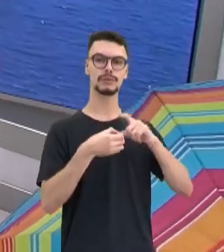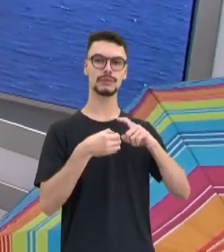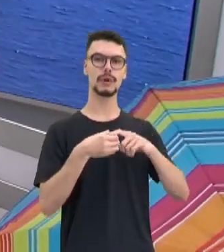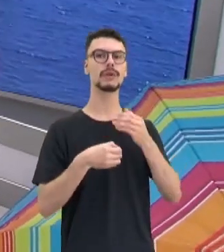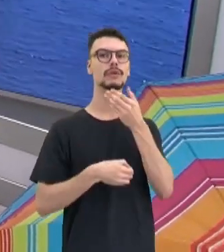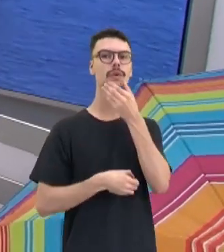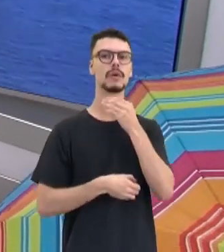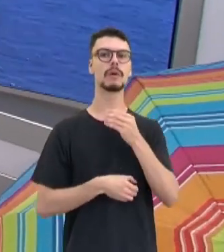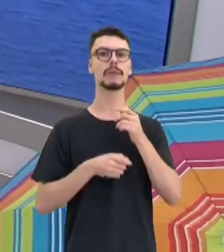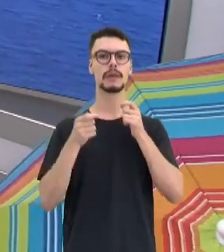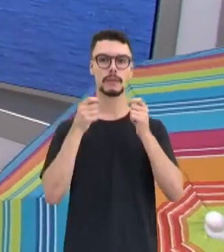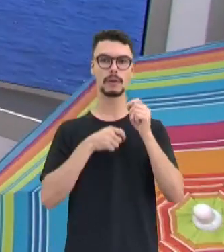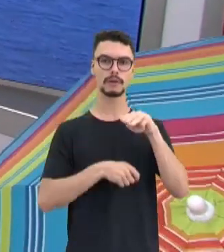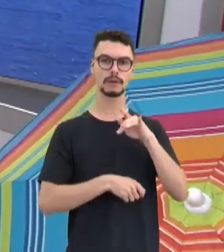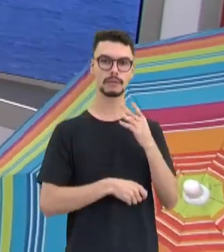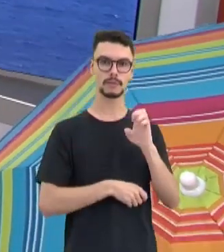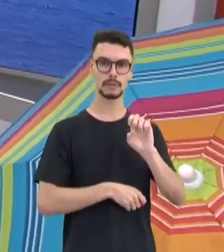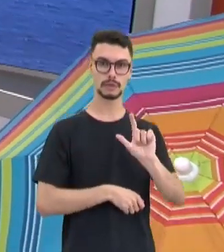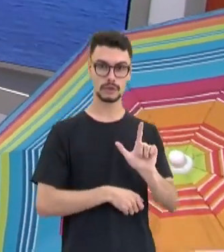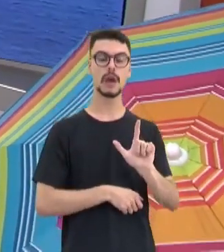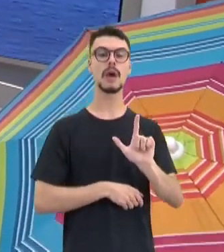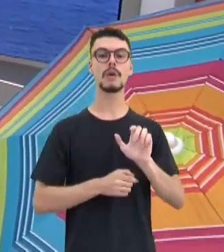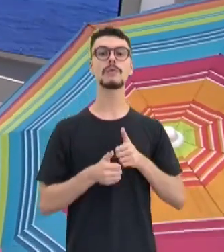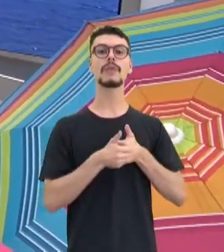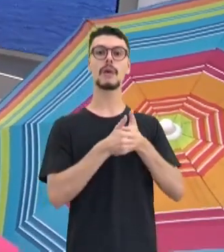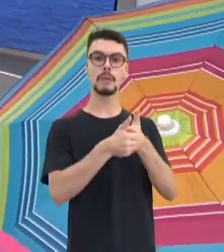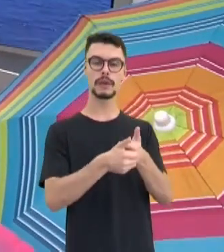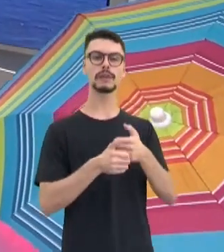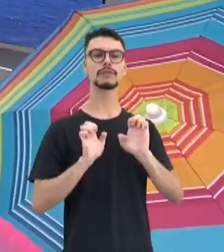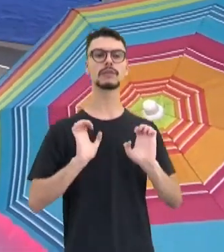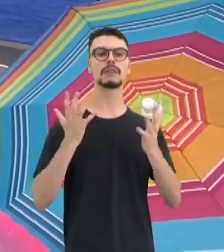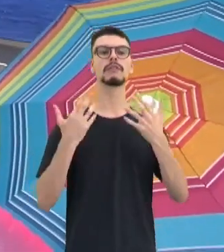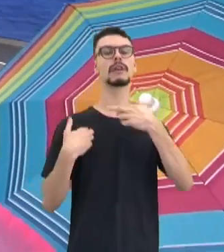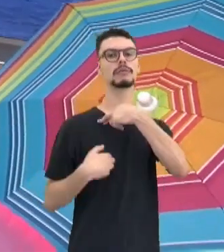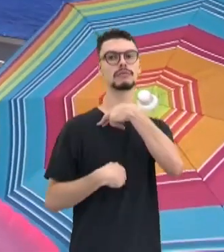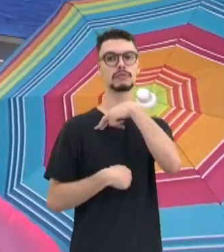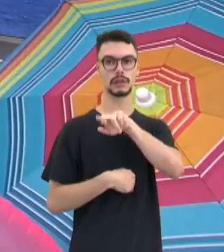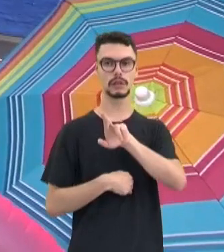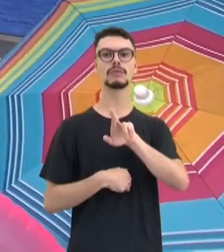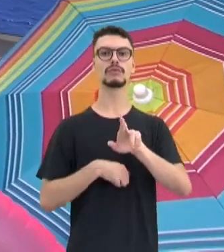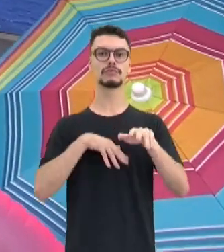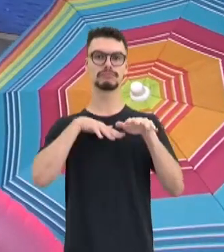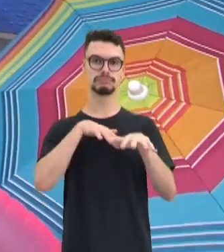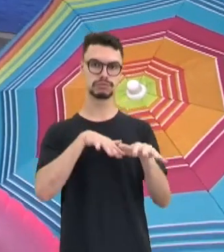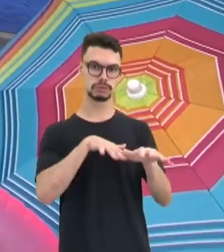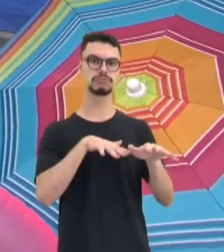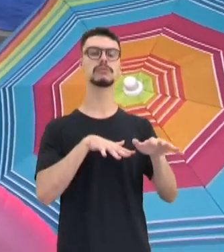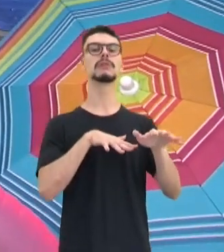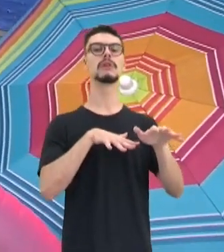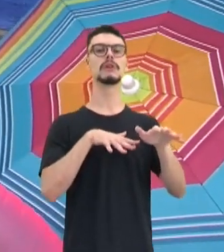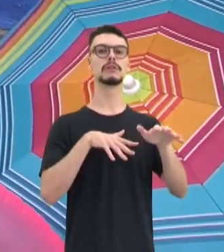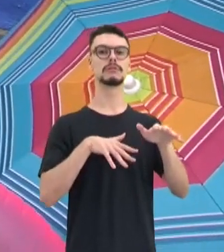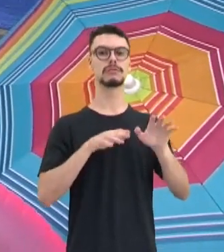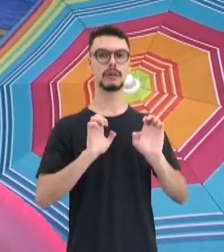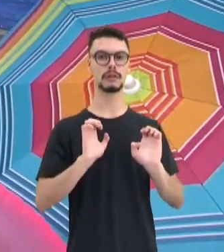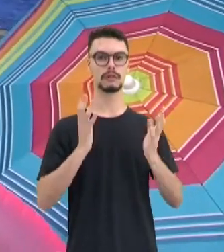Vai chamar o Michel, que está acompanhando esse evento religioso, procissão de Nossa Senhora dos Navegantes. Né, Michel? Boa tarde para você.